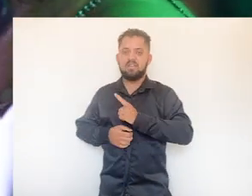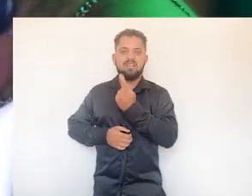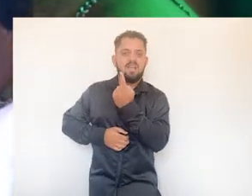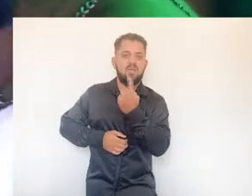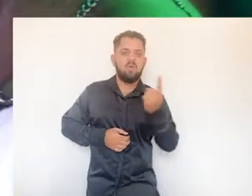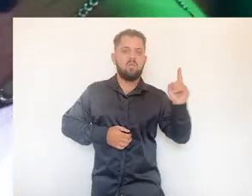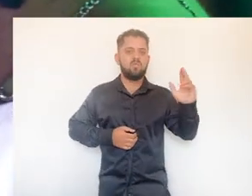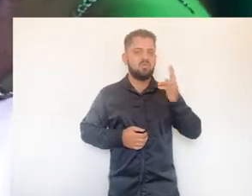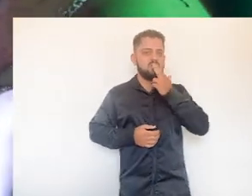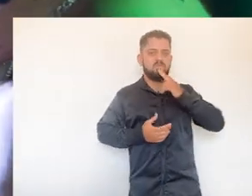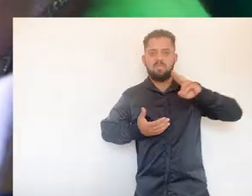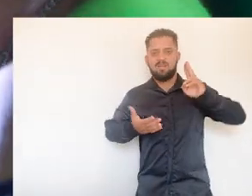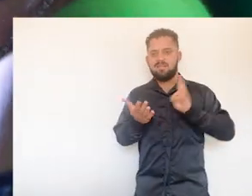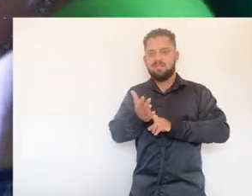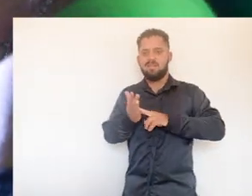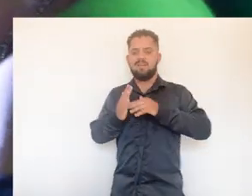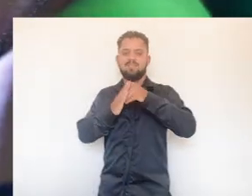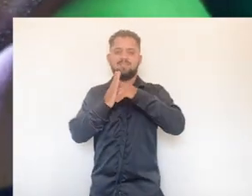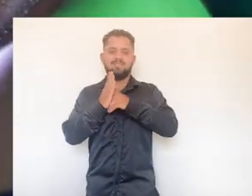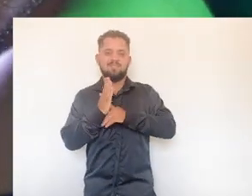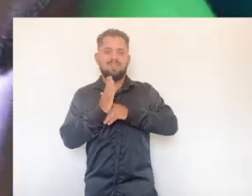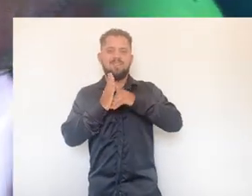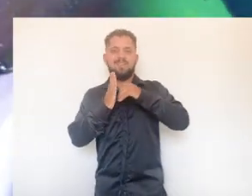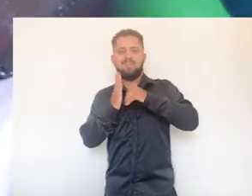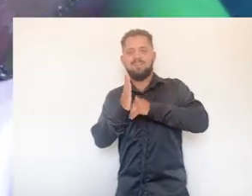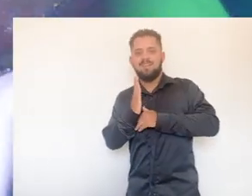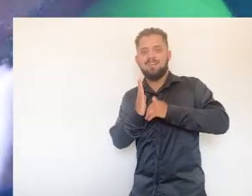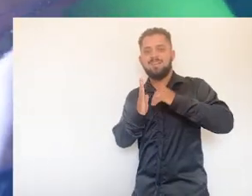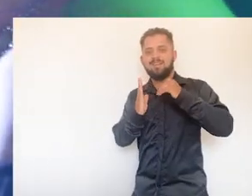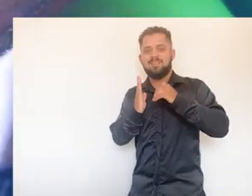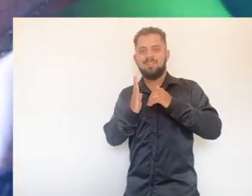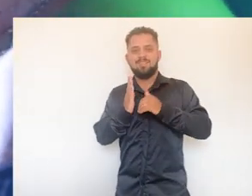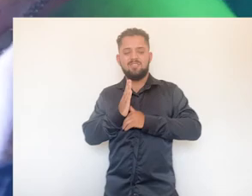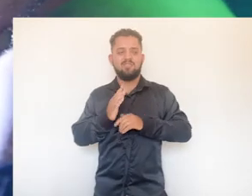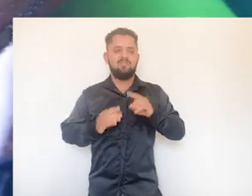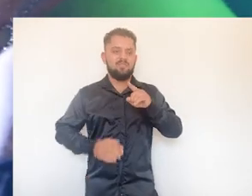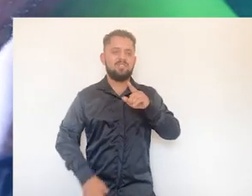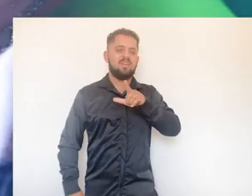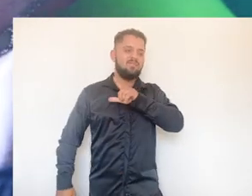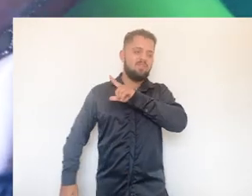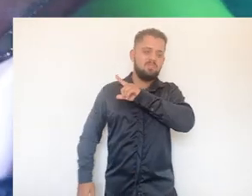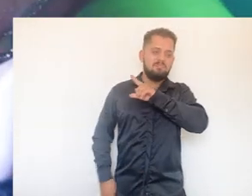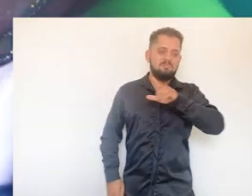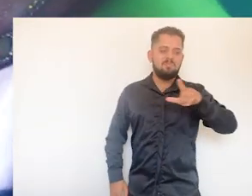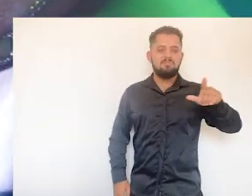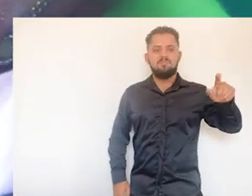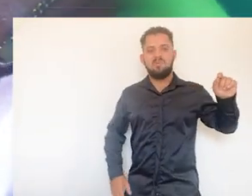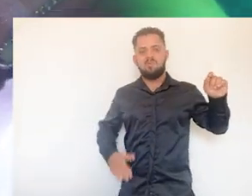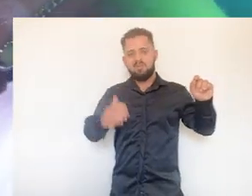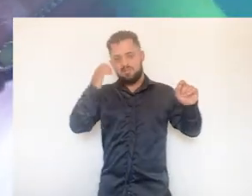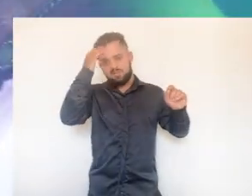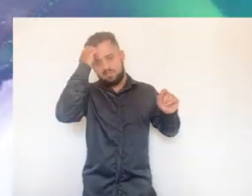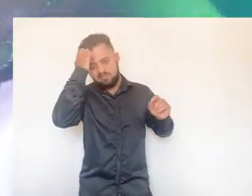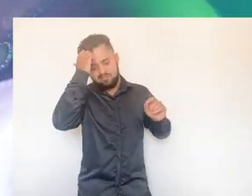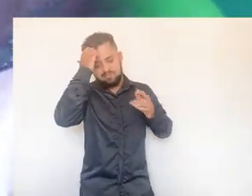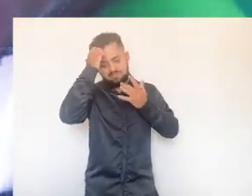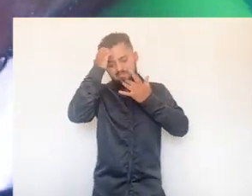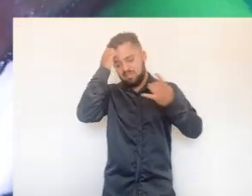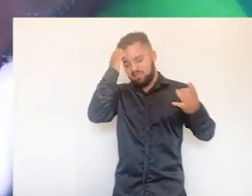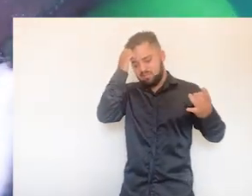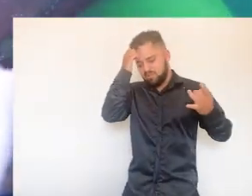última carta e um segredo. Você partiu sem pressa, sem